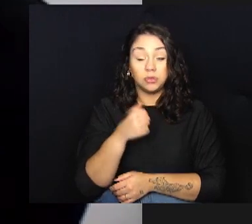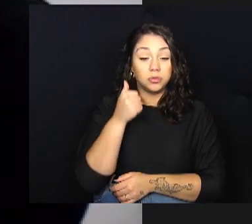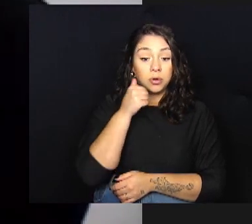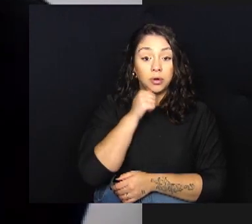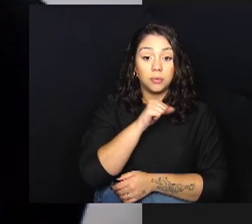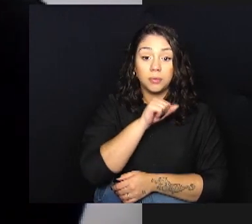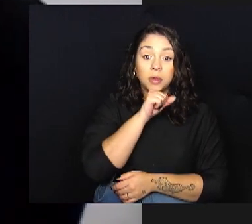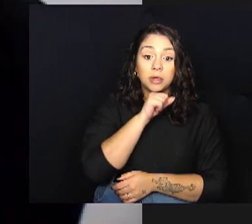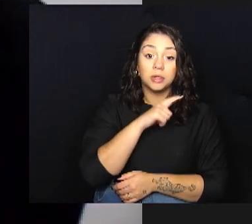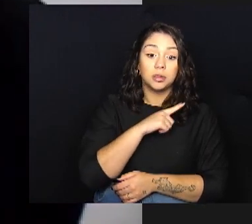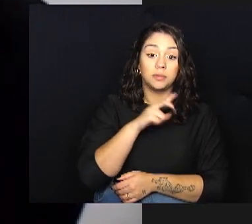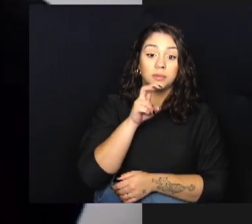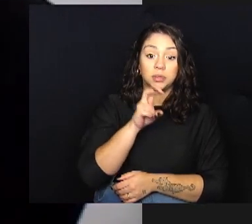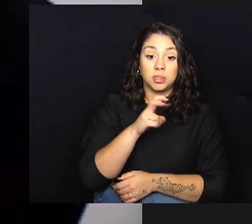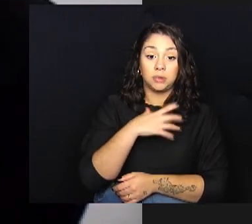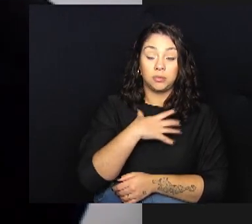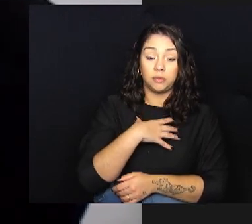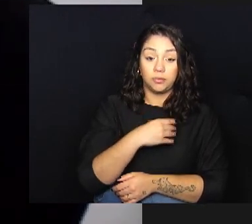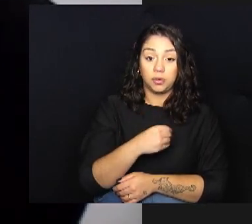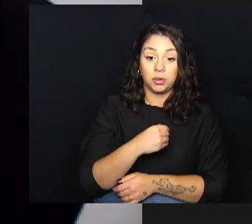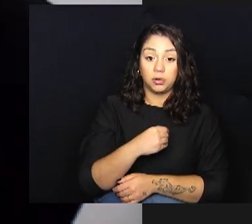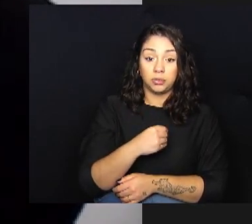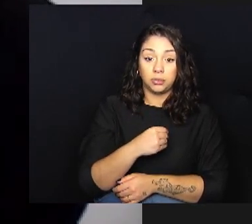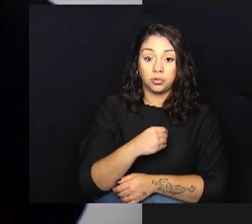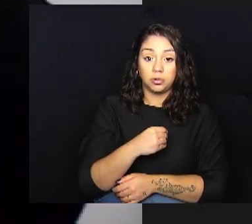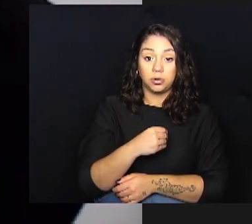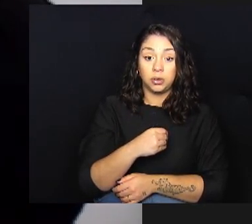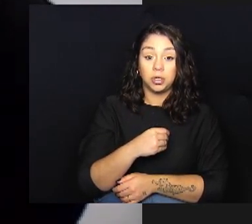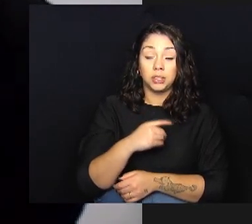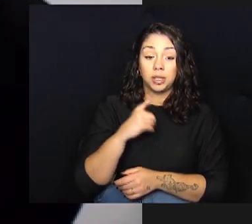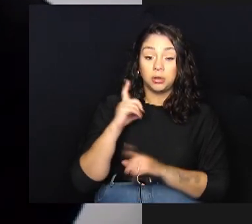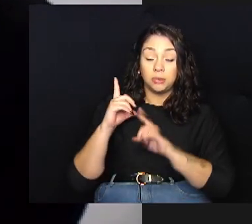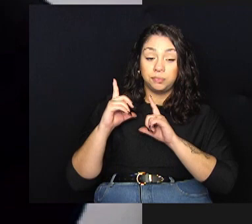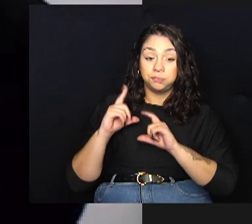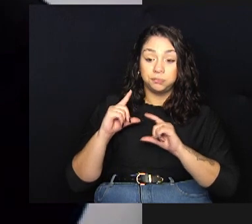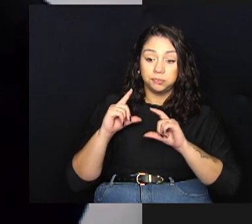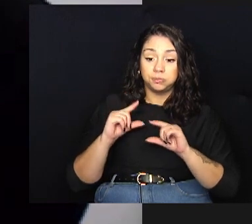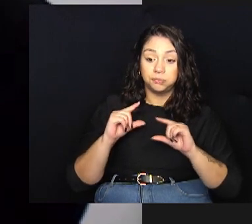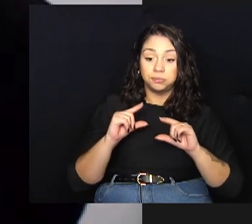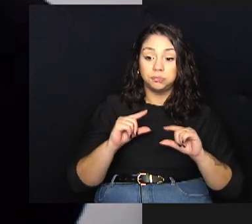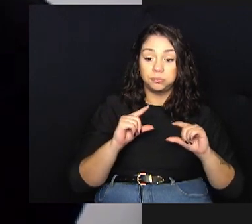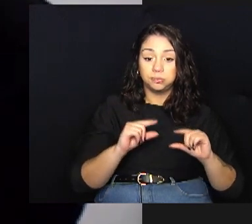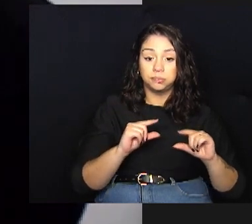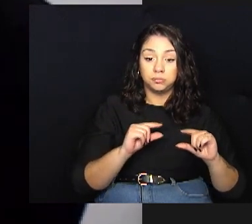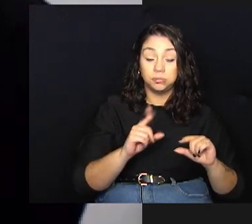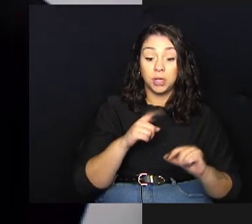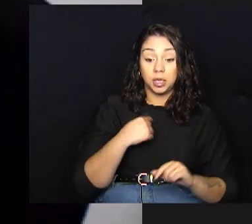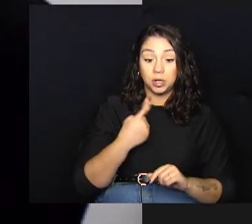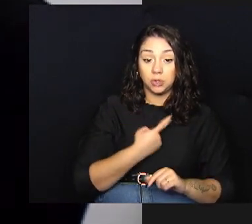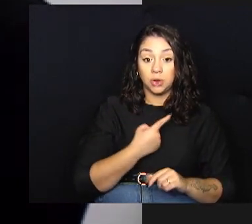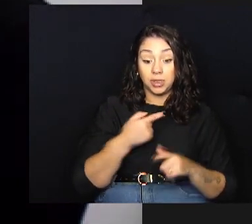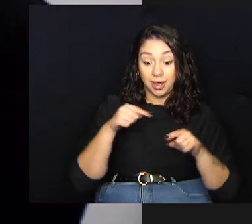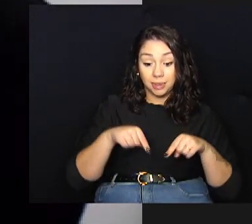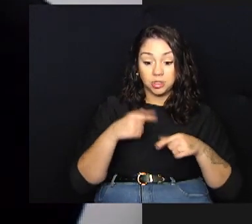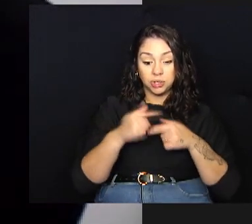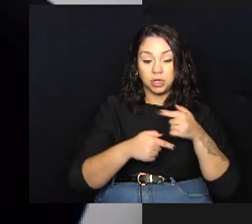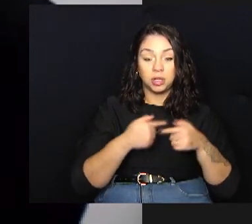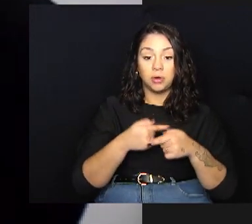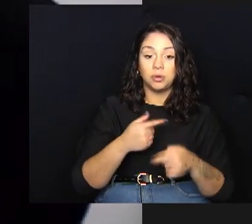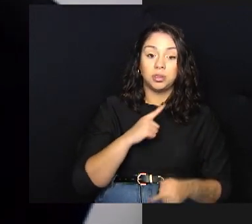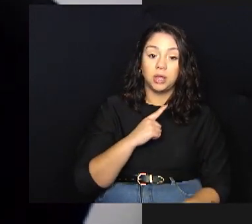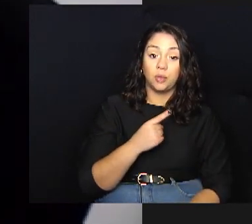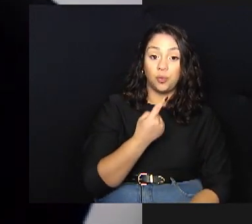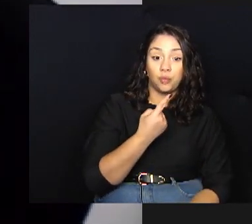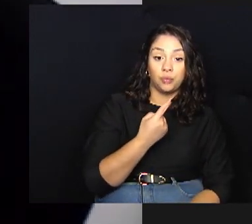cinco seis filhos e a gente tem um dois filhos né na nossa geração e